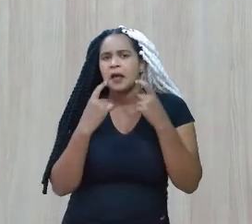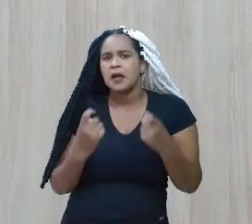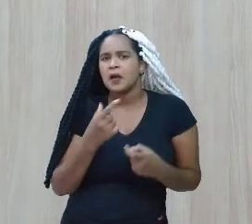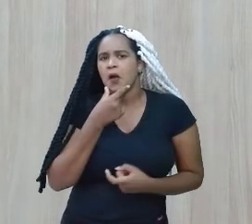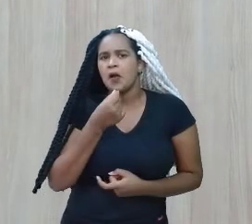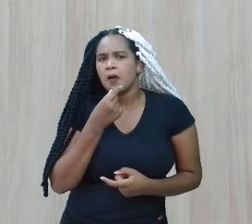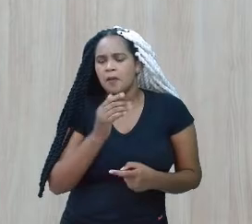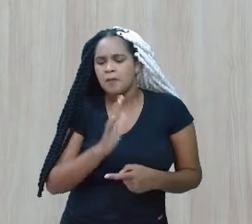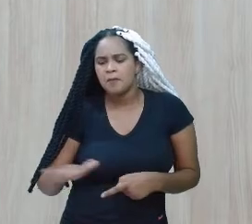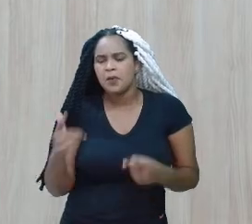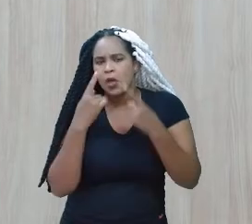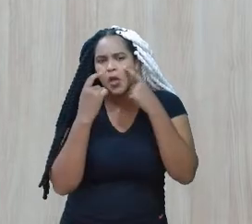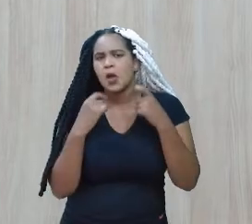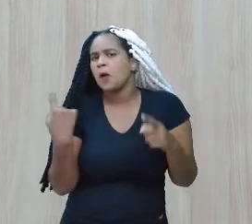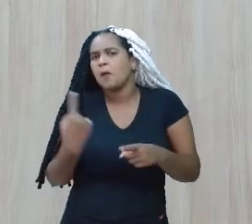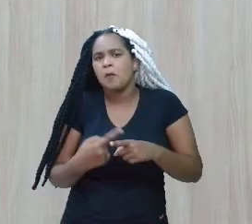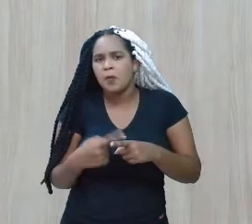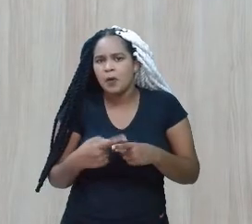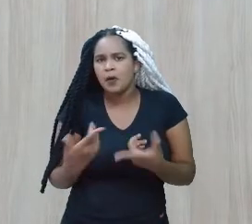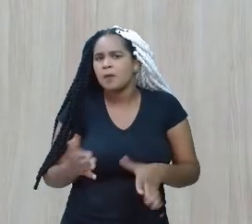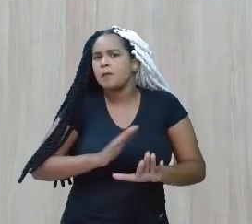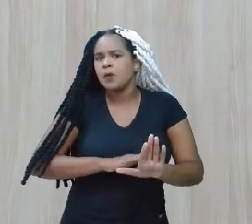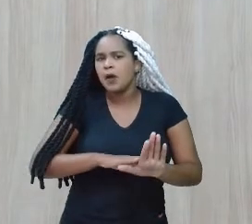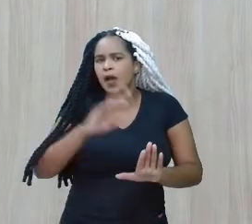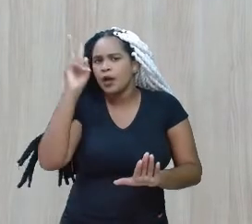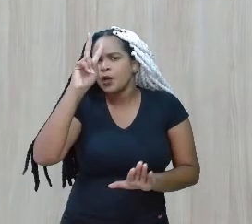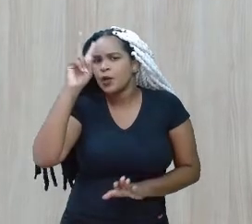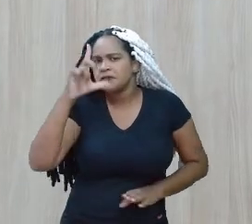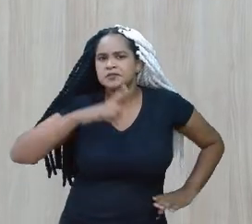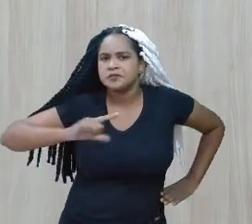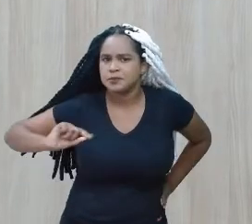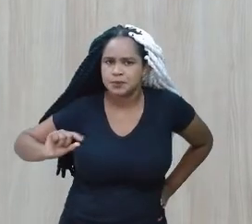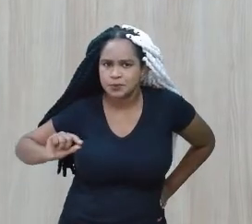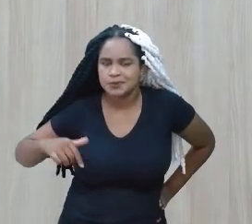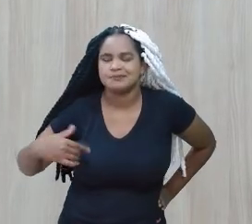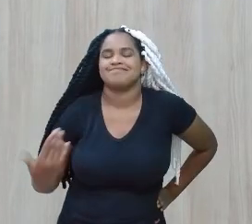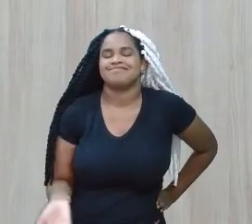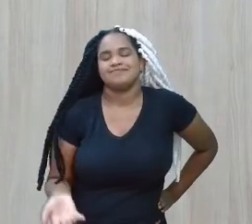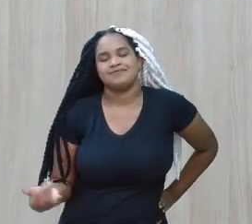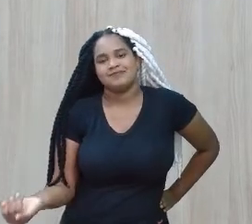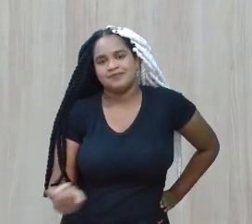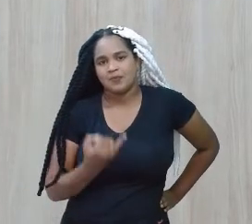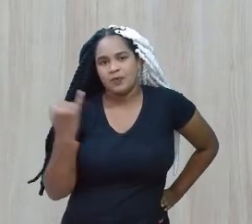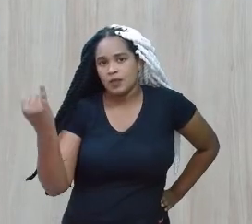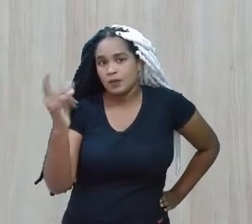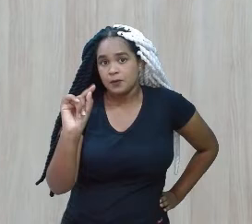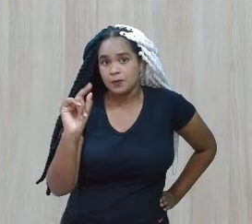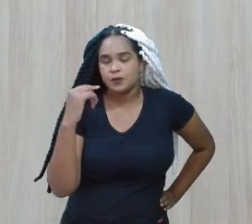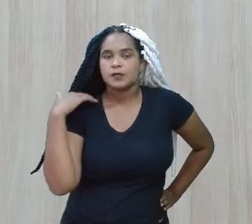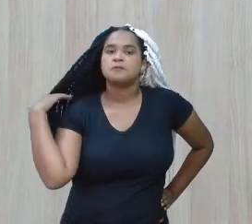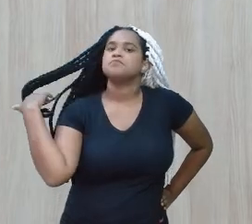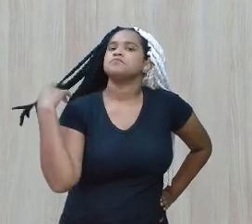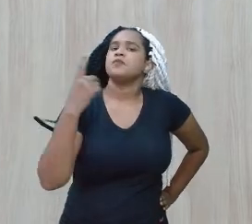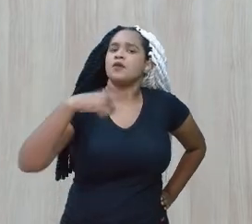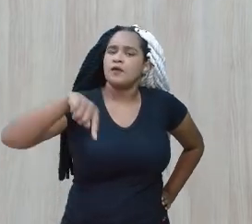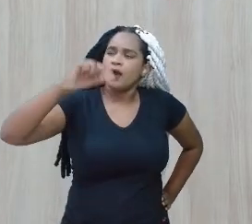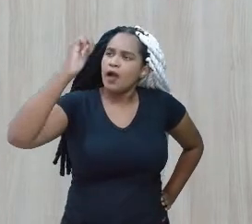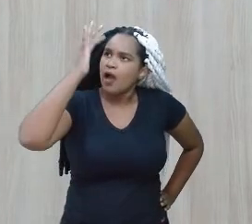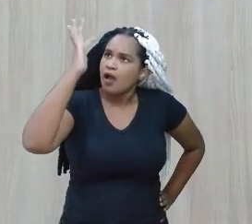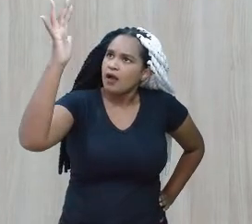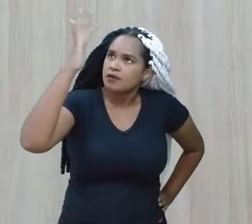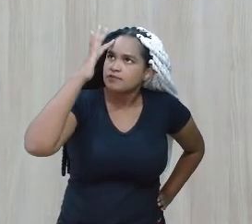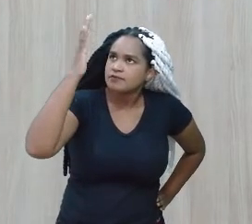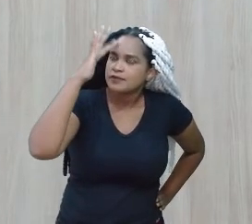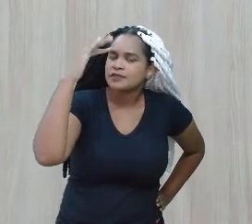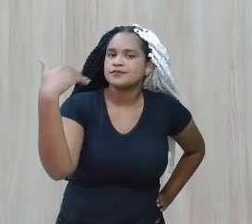está por trás dessa história, dessa lenda? Então, é muito importante você pensar, não